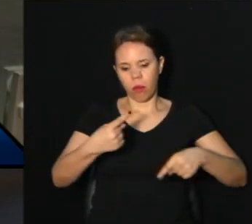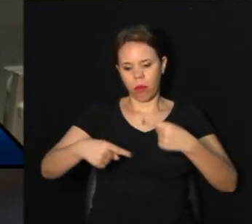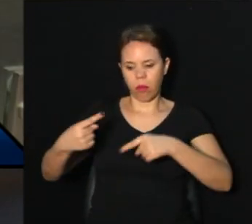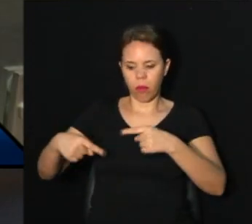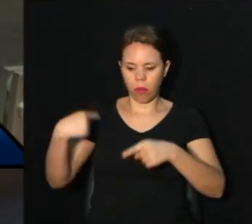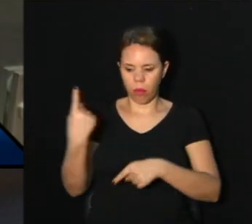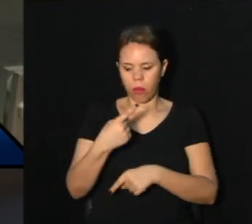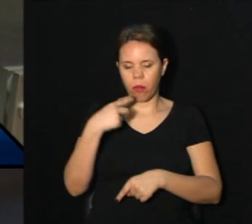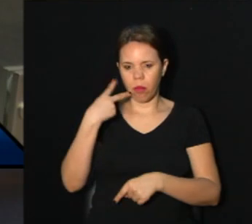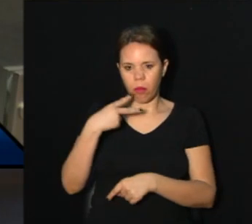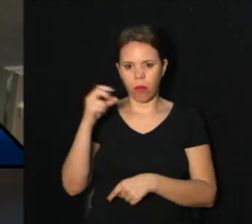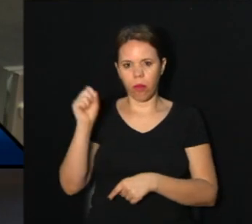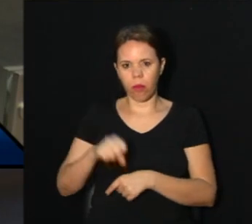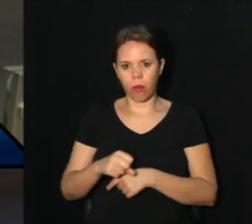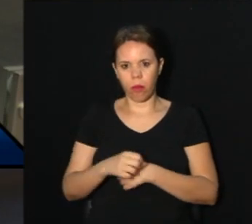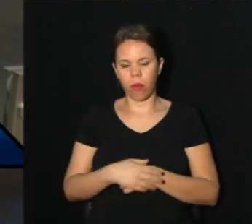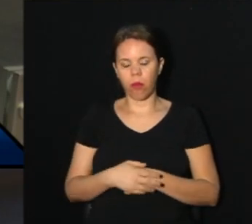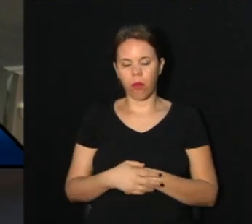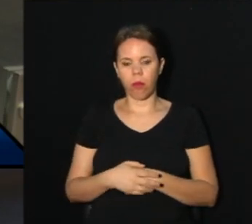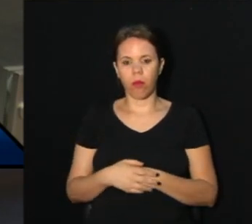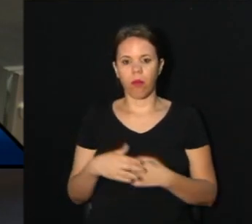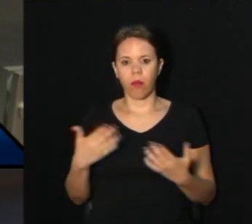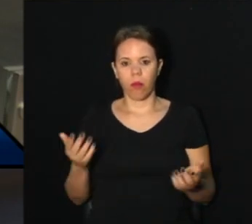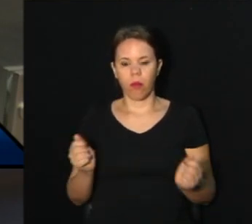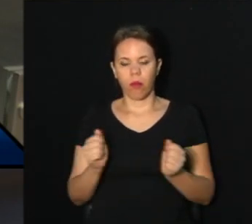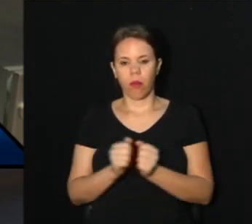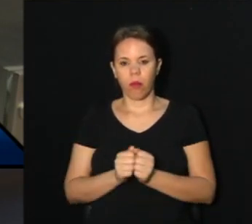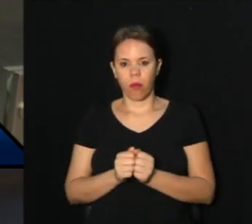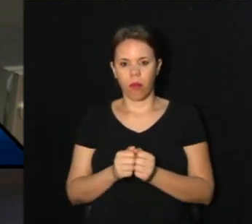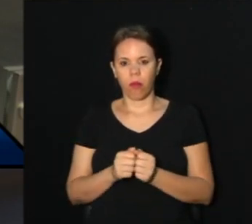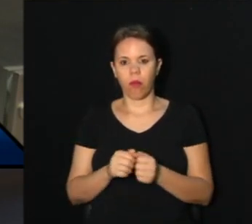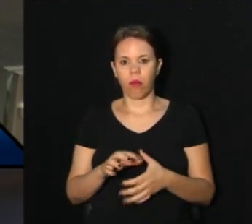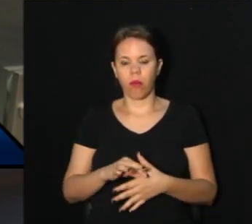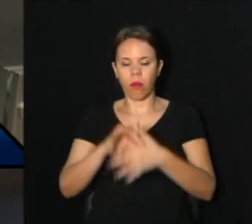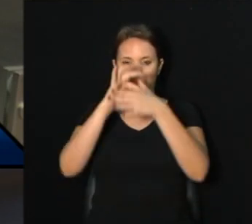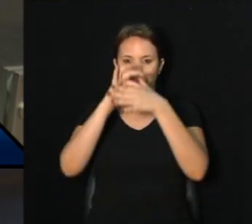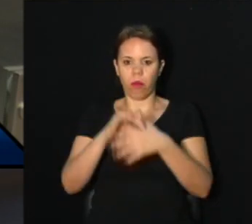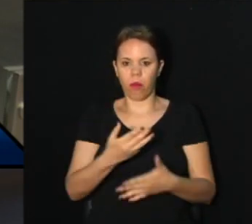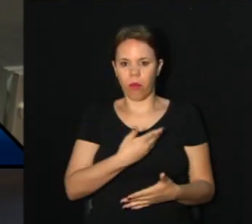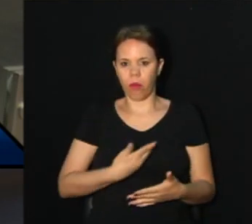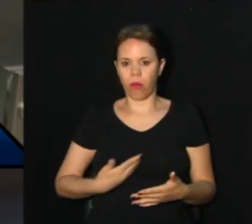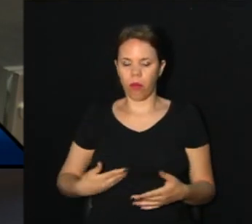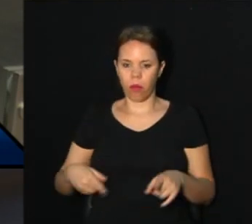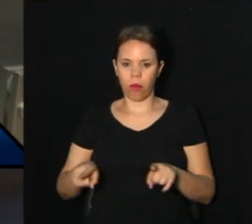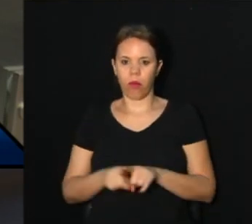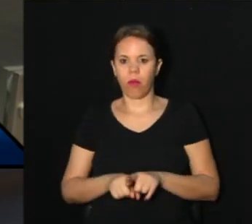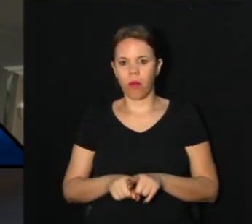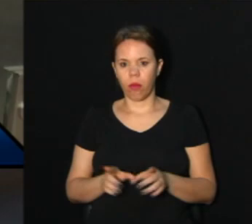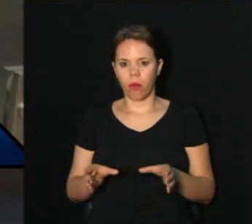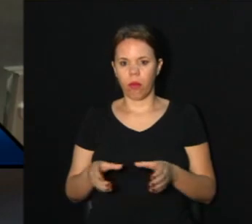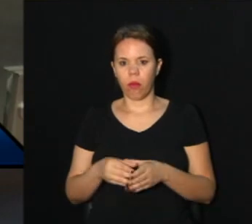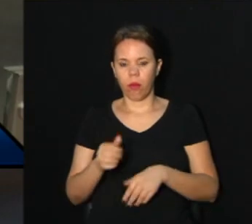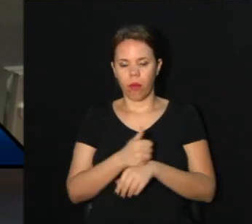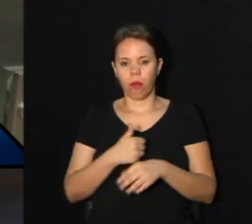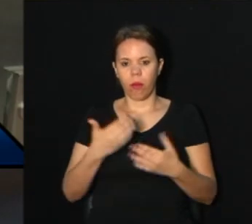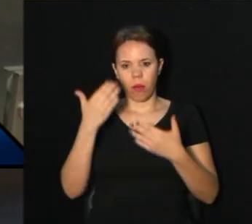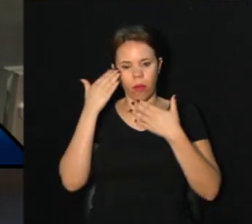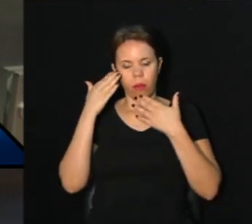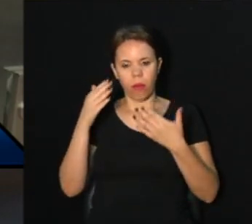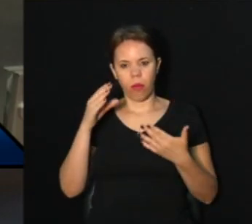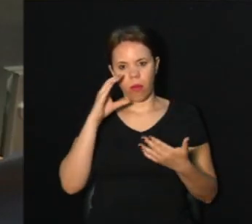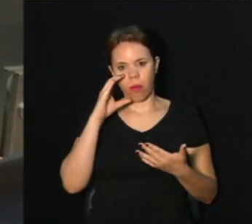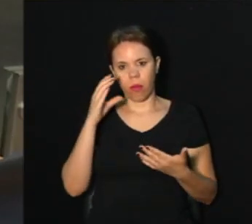nós, vereadores, e junto com a liderança do governo, e, evidentemente, com a categoria. Muito obrigado, Luiz Henrique.